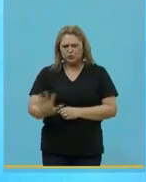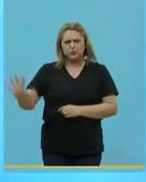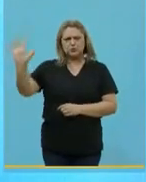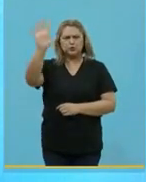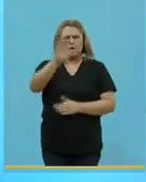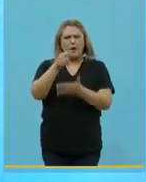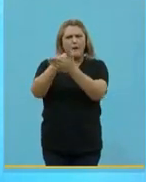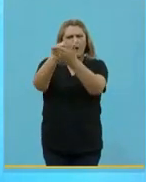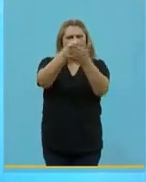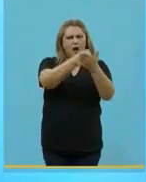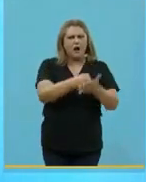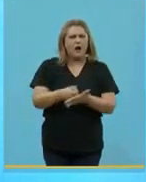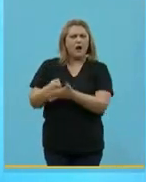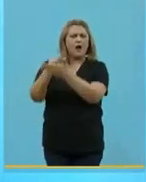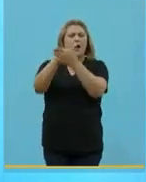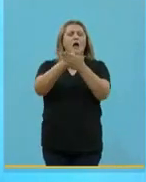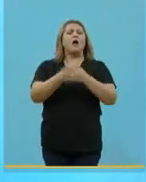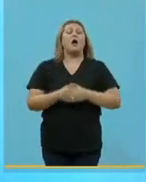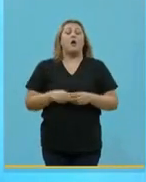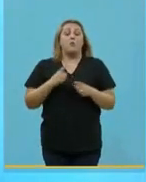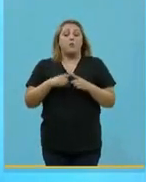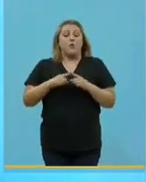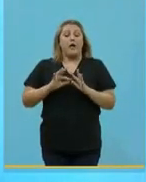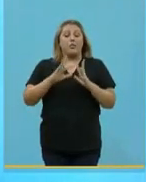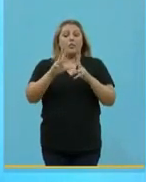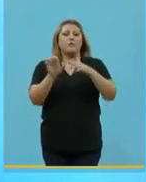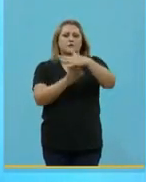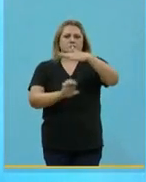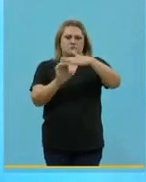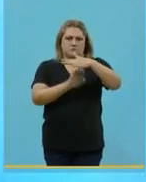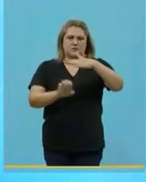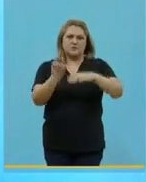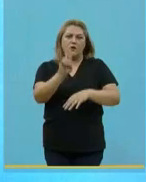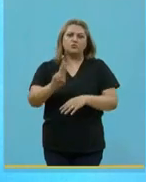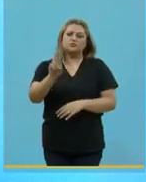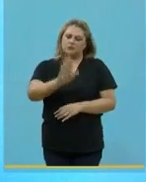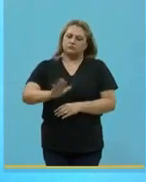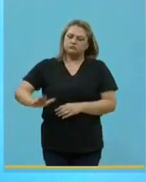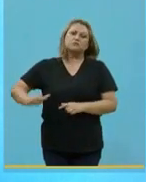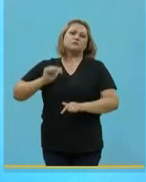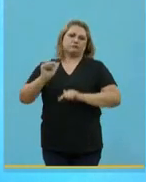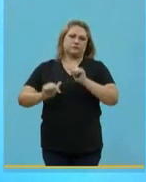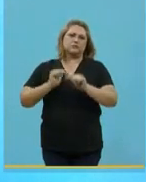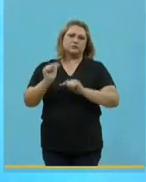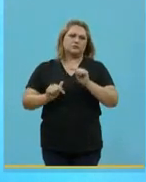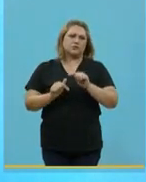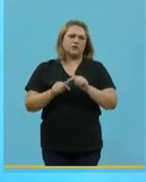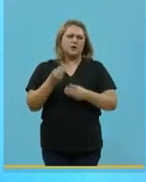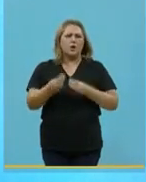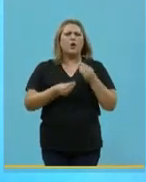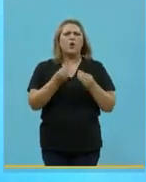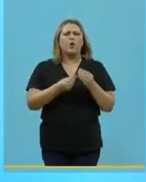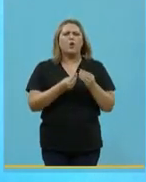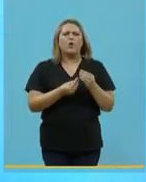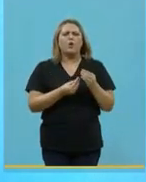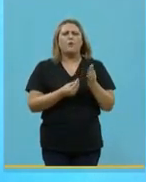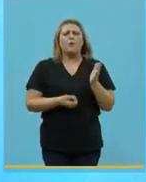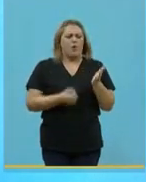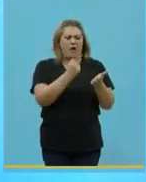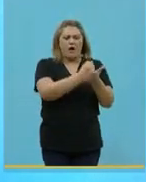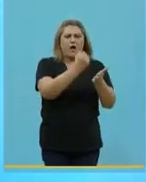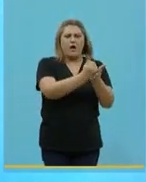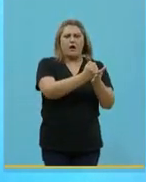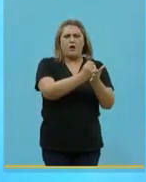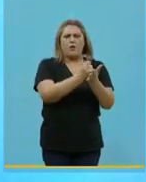trabalho infantil tem que ter o seu registro cassado não pode ter meio termo não pode ter tergiversação com o